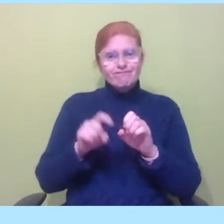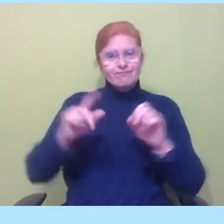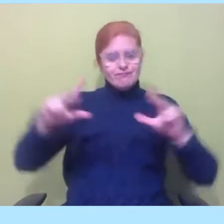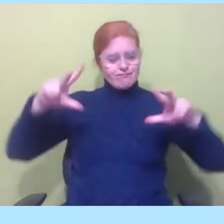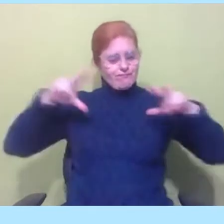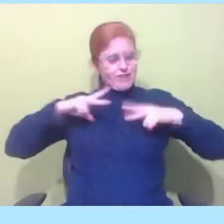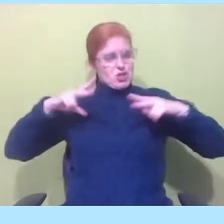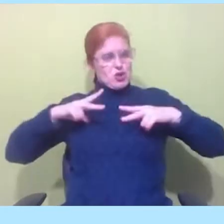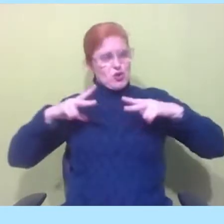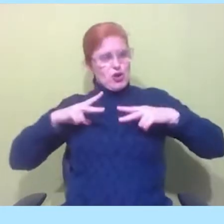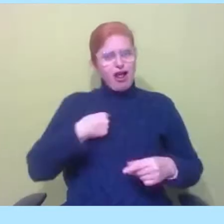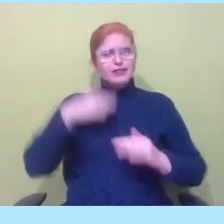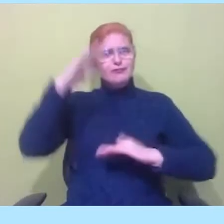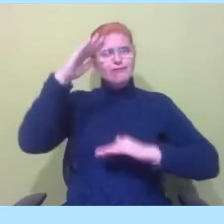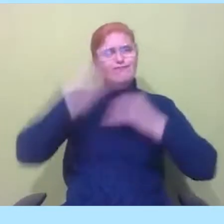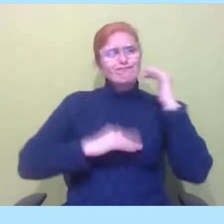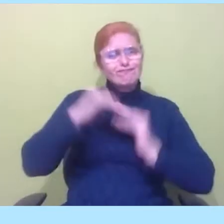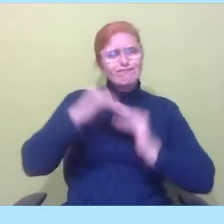construir